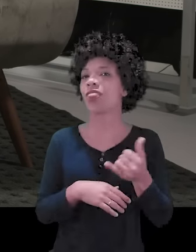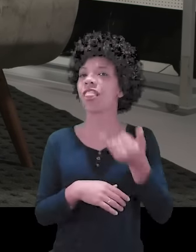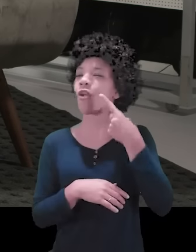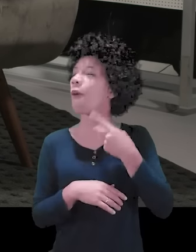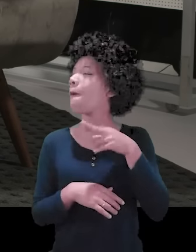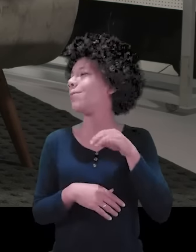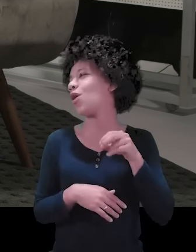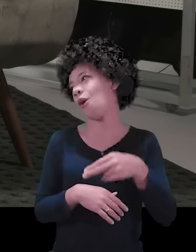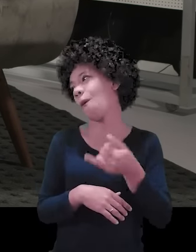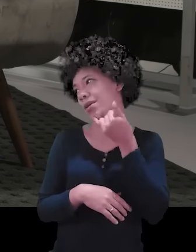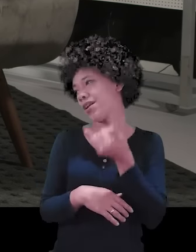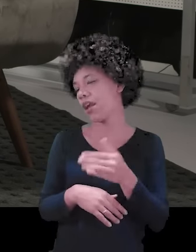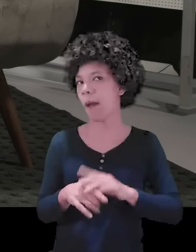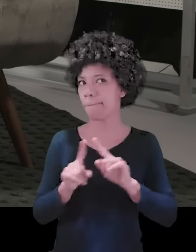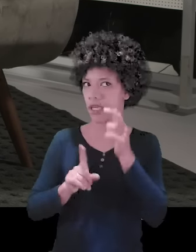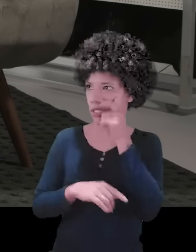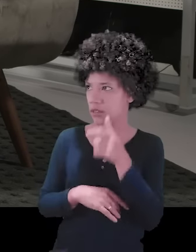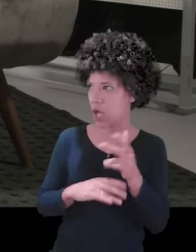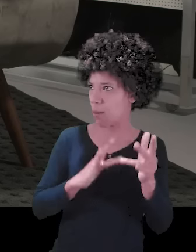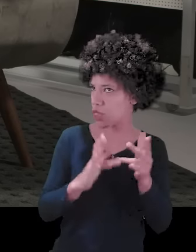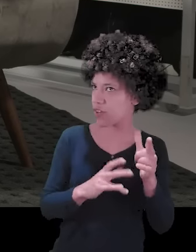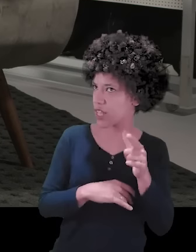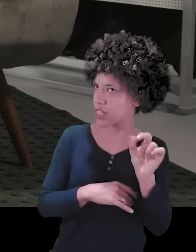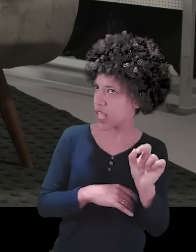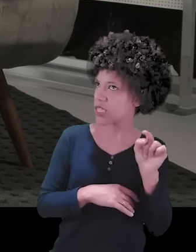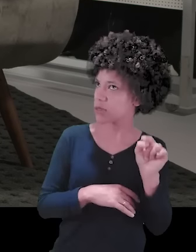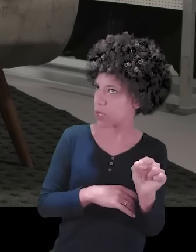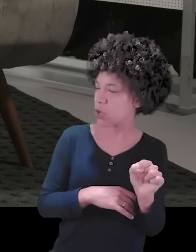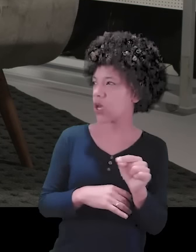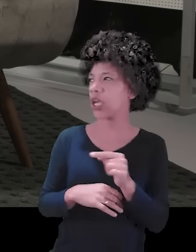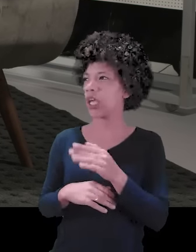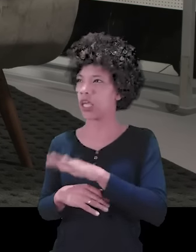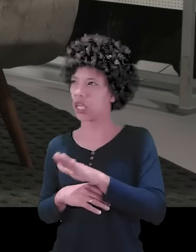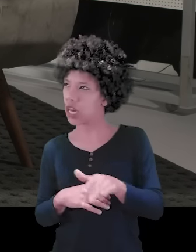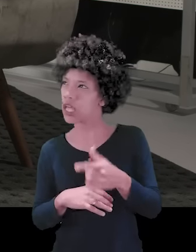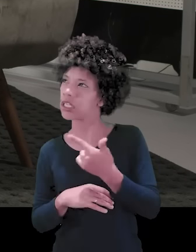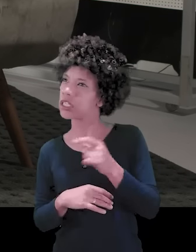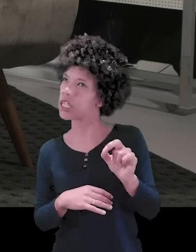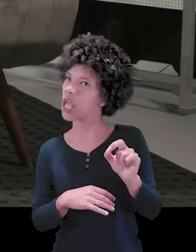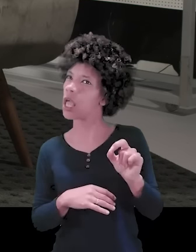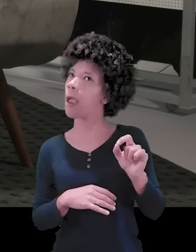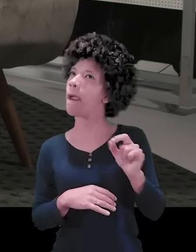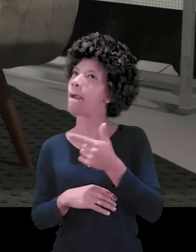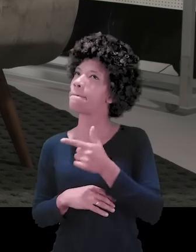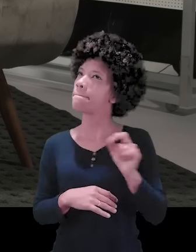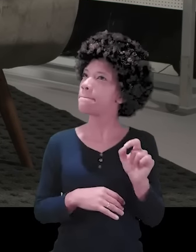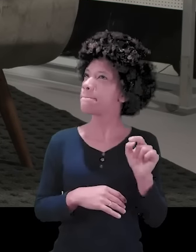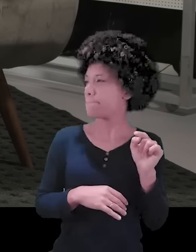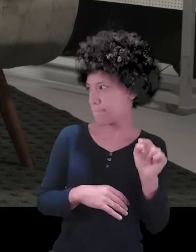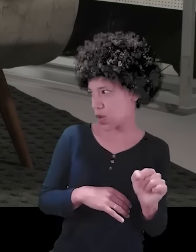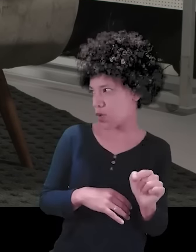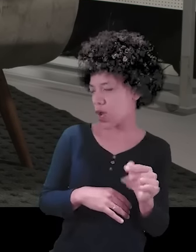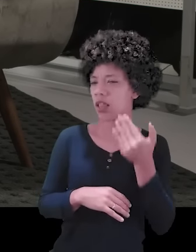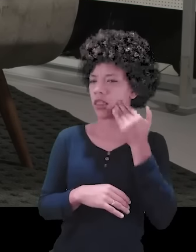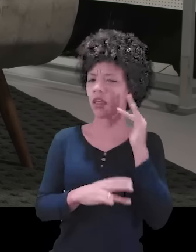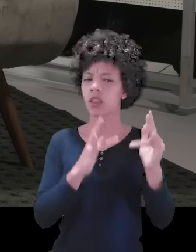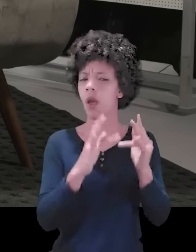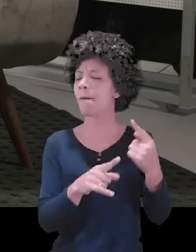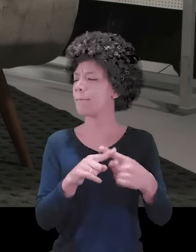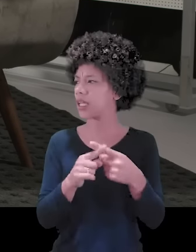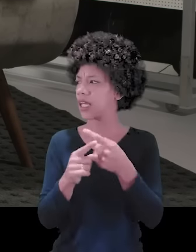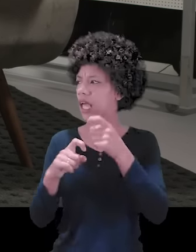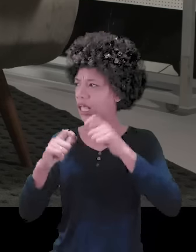uma coisa assim mas é mas é interessante ver como a Noiva Vale 10.000 uma criança Vale 100.000 eu queria entender o mercado da Noiva quem ficou muito